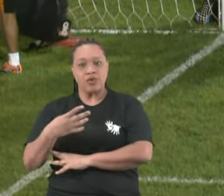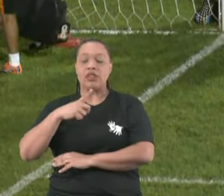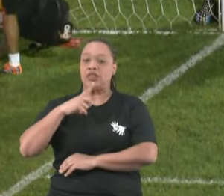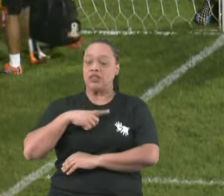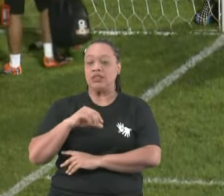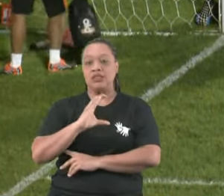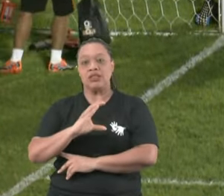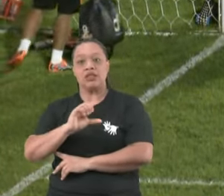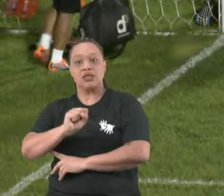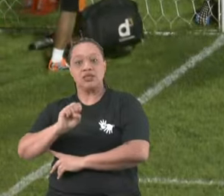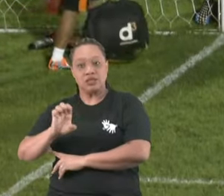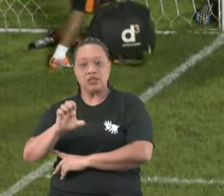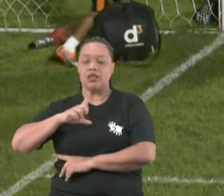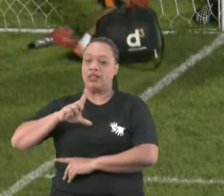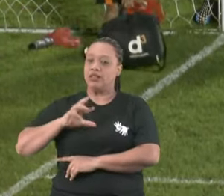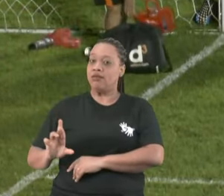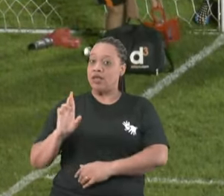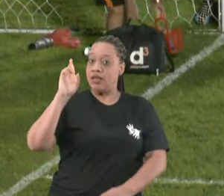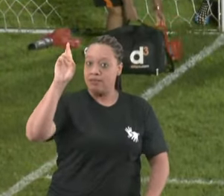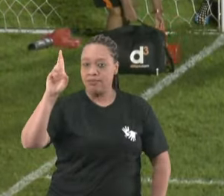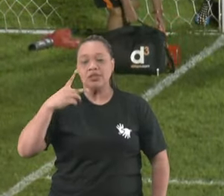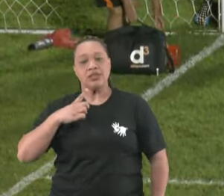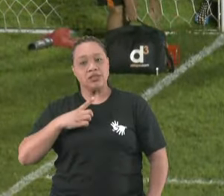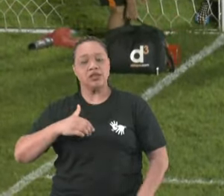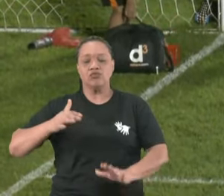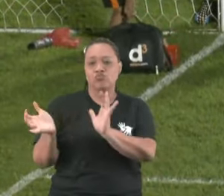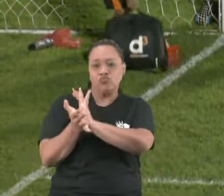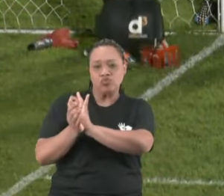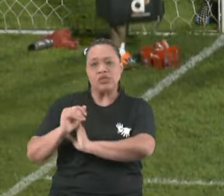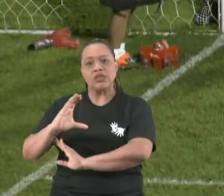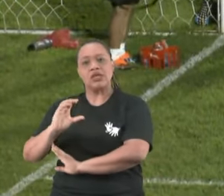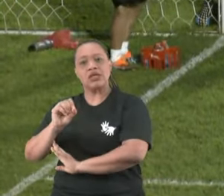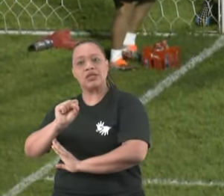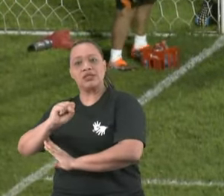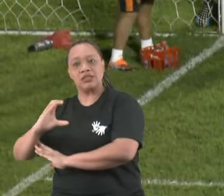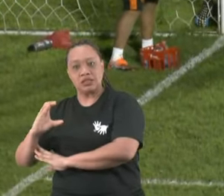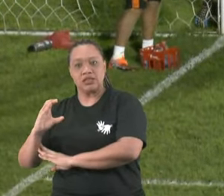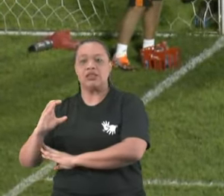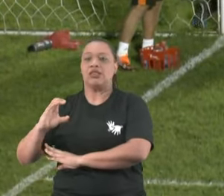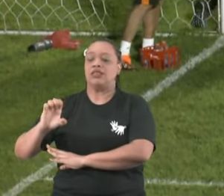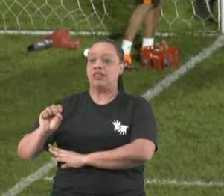CSE, o representante. Falando em CSE... CSE que vai jogar a